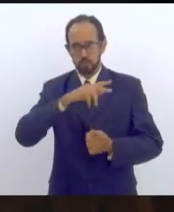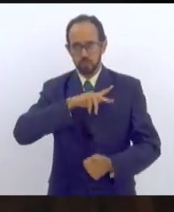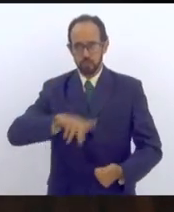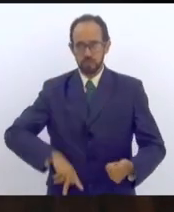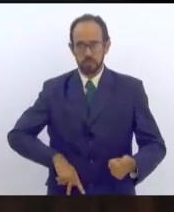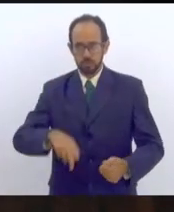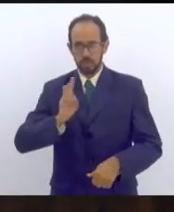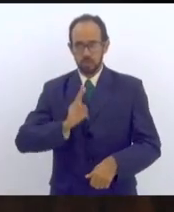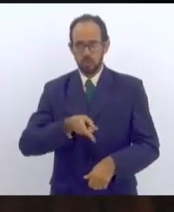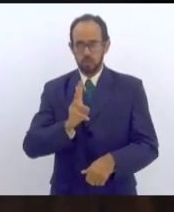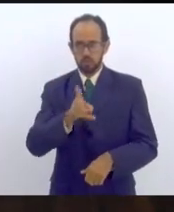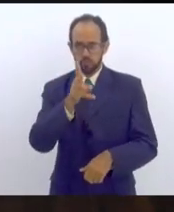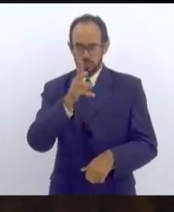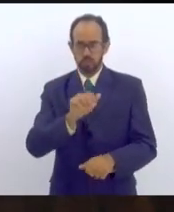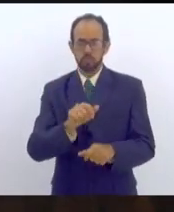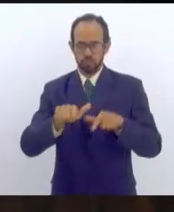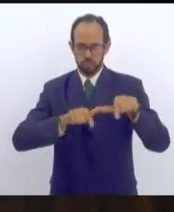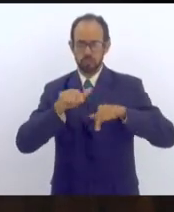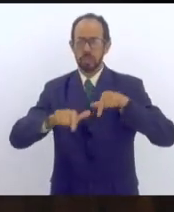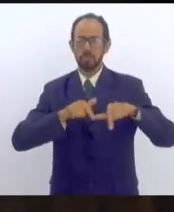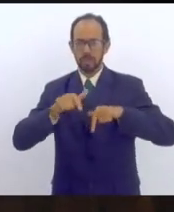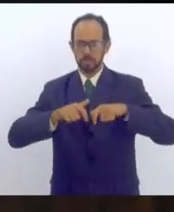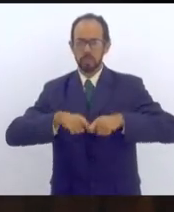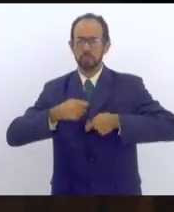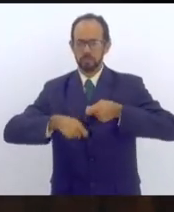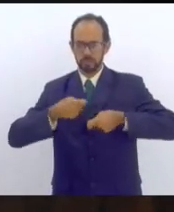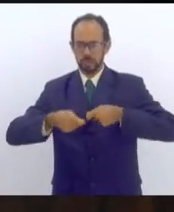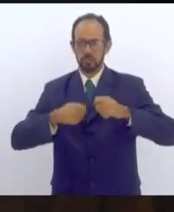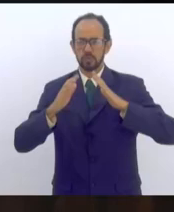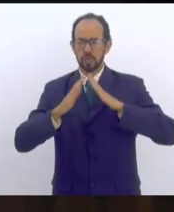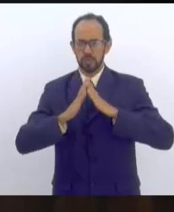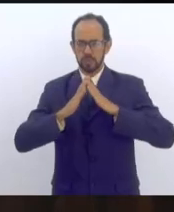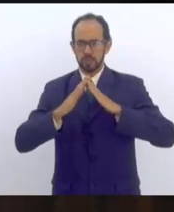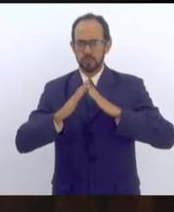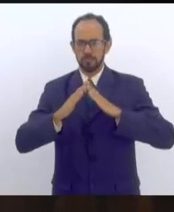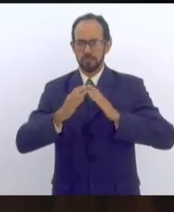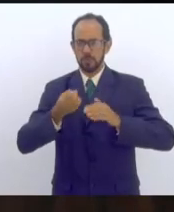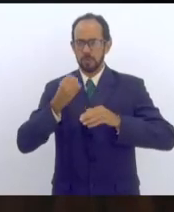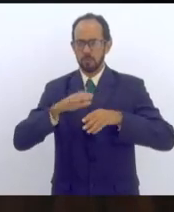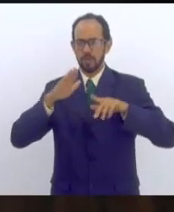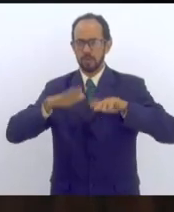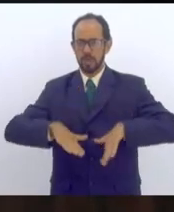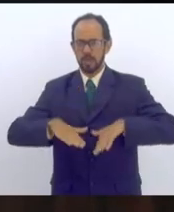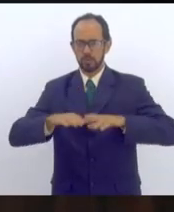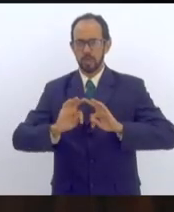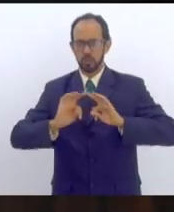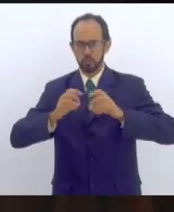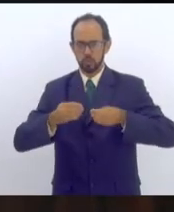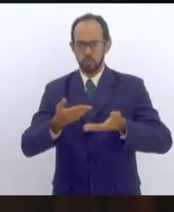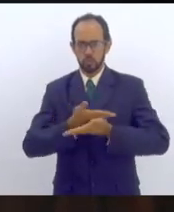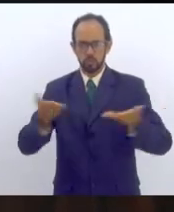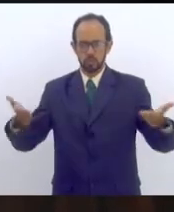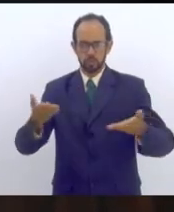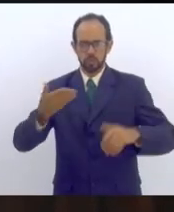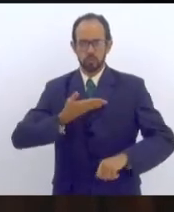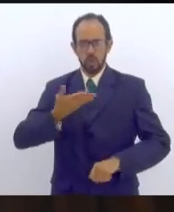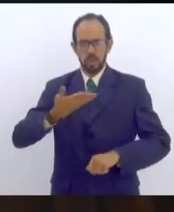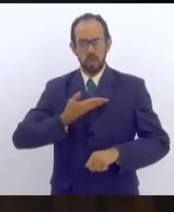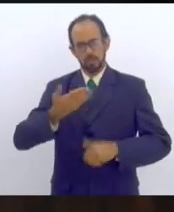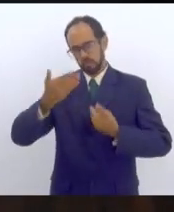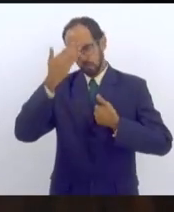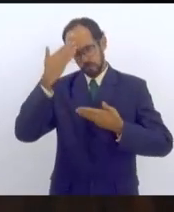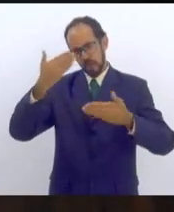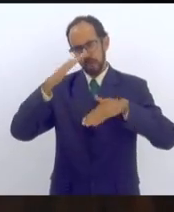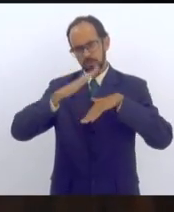possamos continuar os trabalhos administrativos da casa. Uma boa tarde a todos os colegas, obrigado pelo